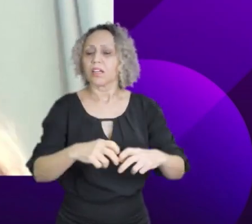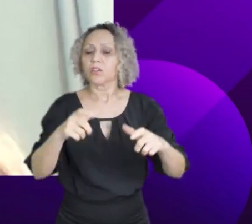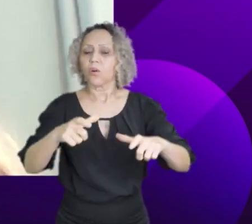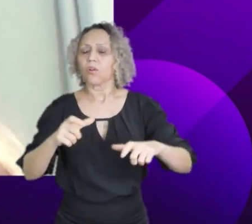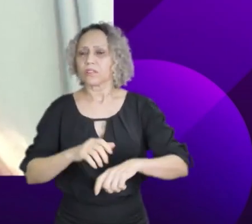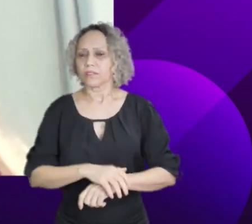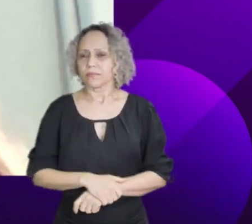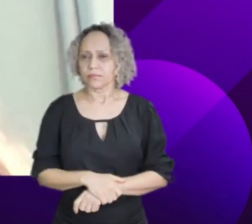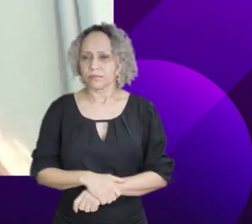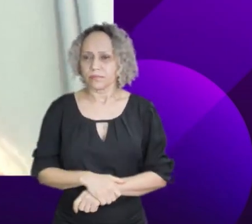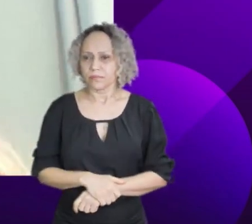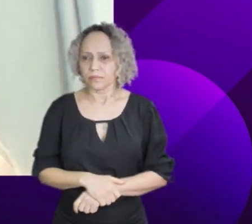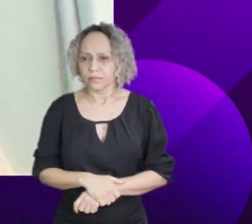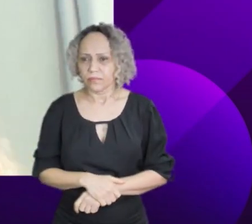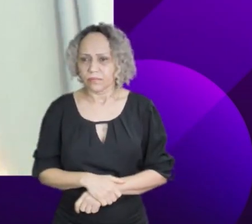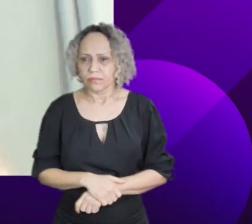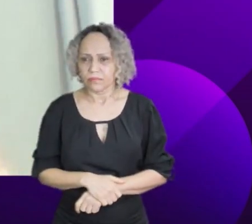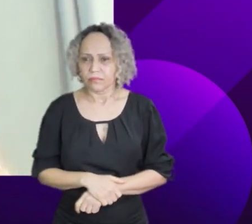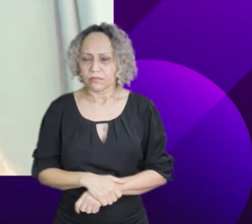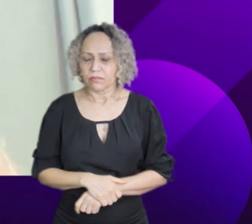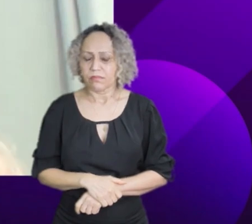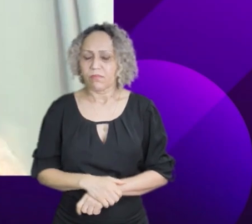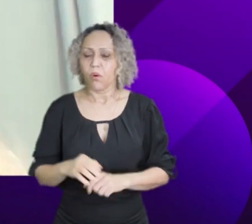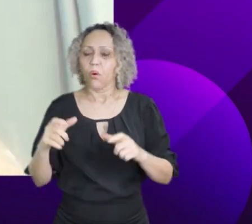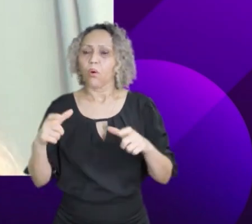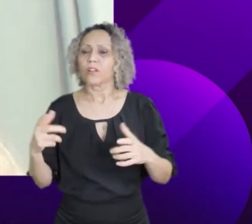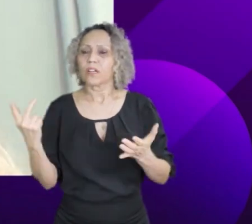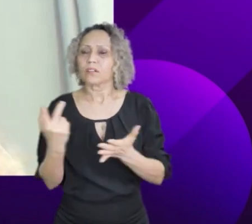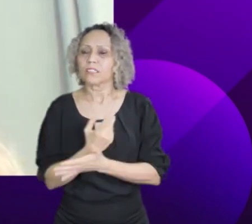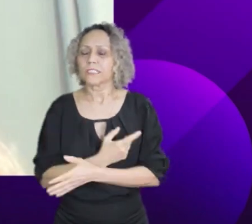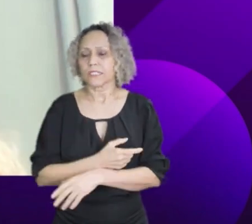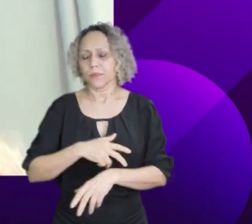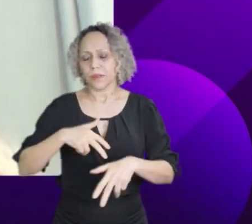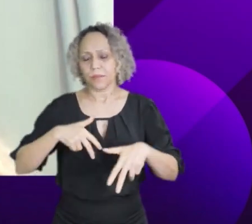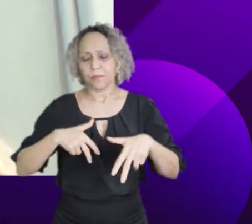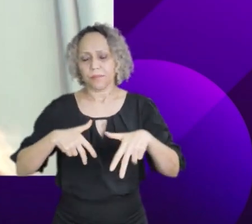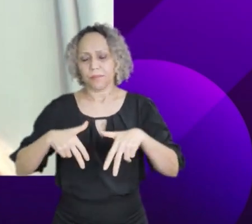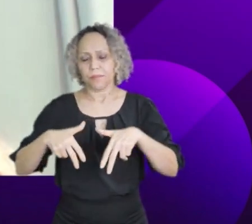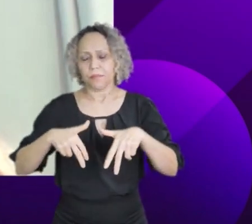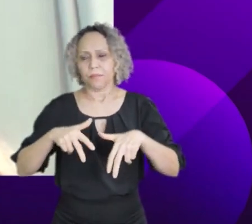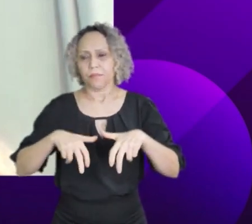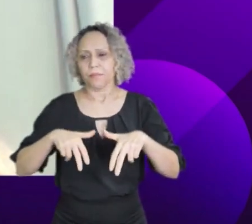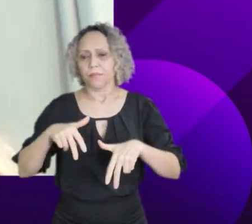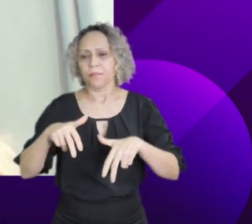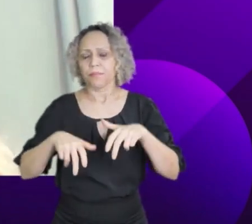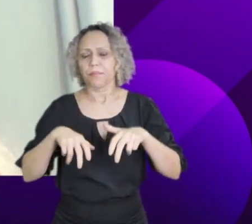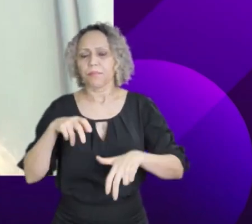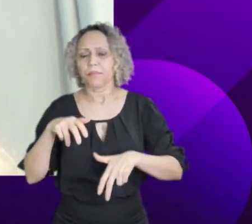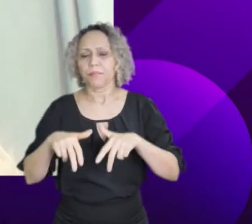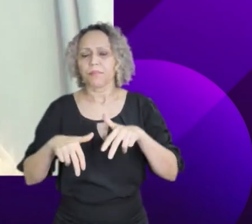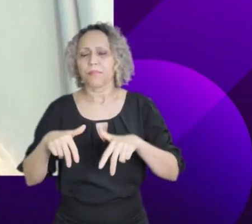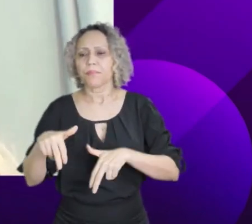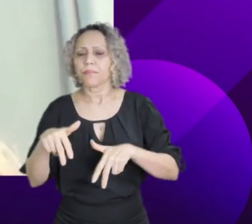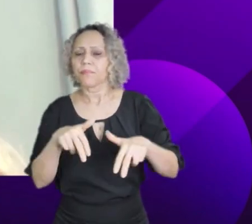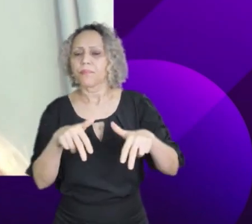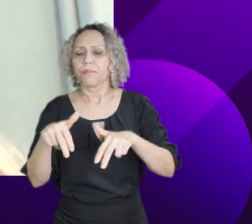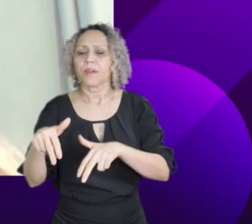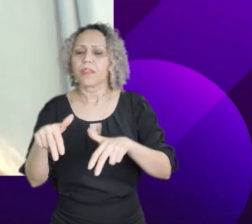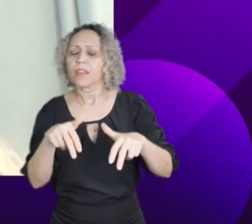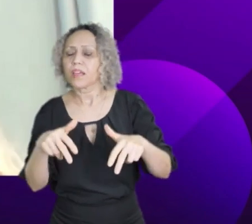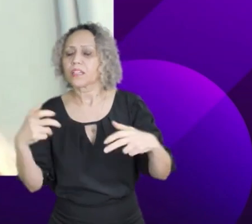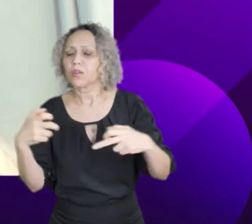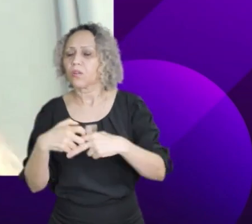exemplo. Onde é que estão acontecendo as colisões envolvendo pedestres, para que se possa melhorar a qualidade das calçadas, melhorar a qualidade